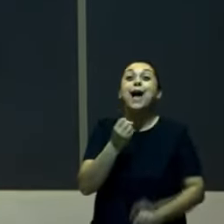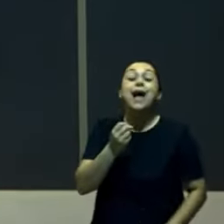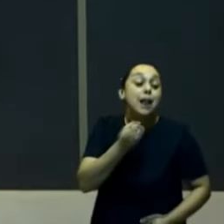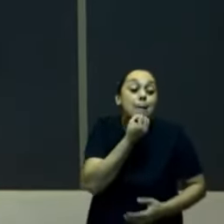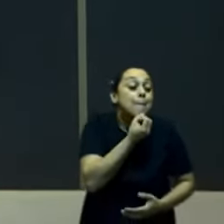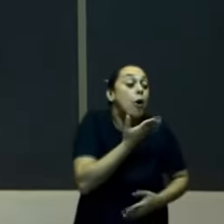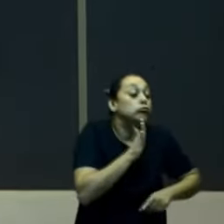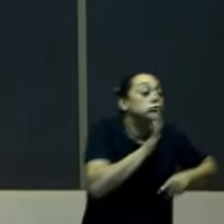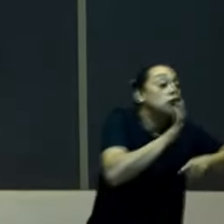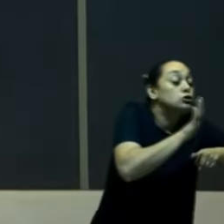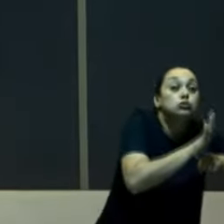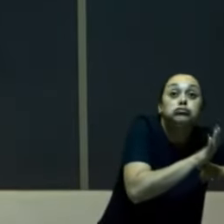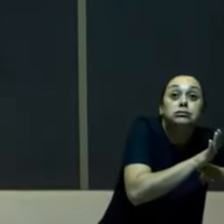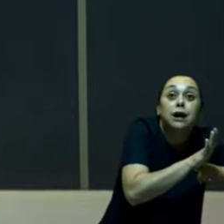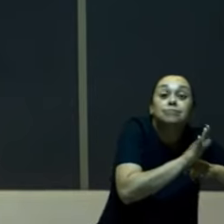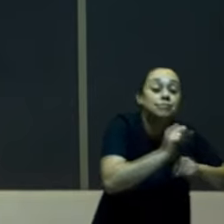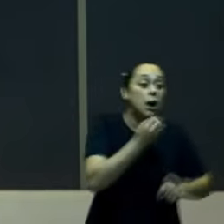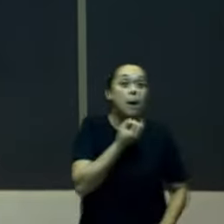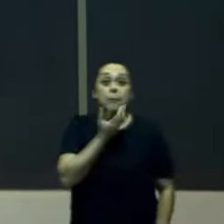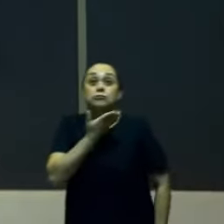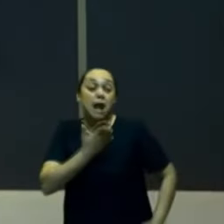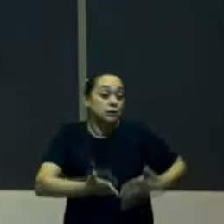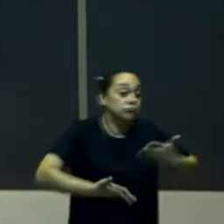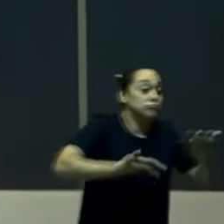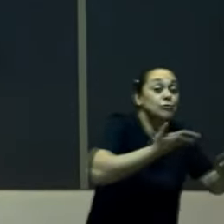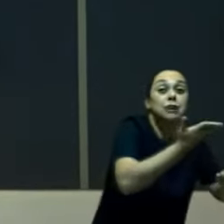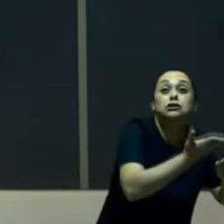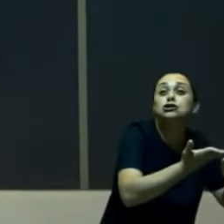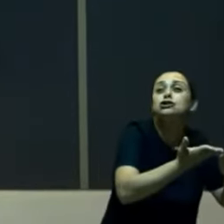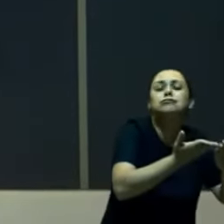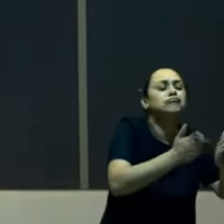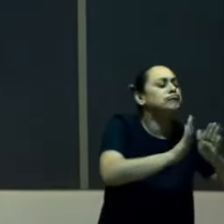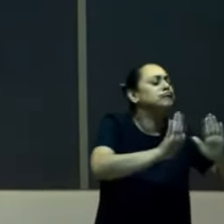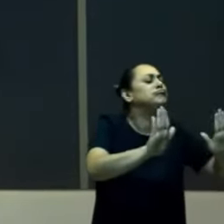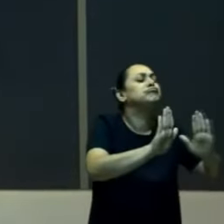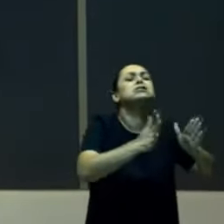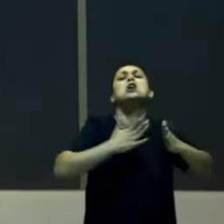às retribuições. Eu não sei se você é assim,